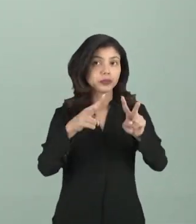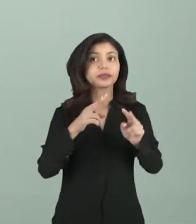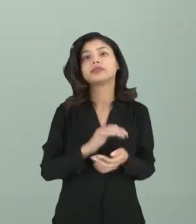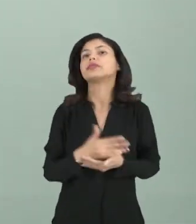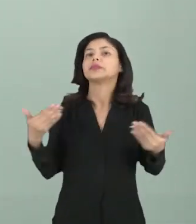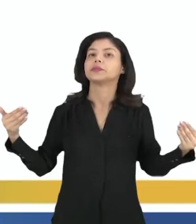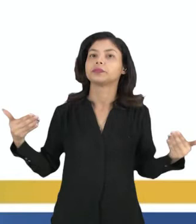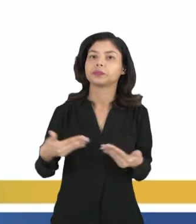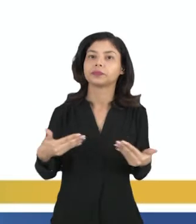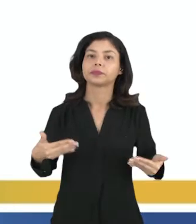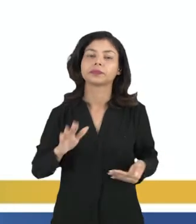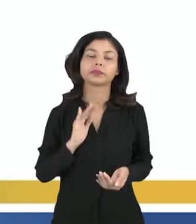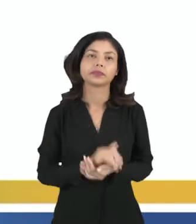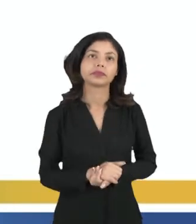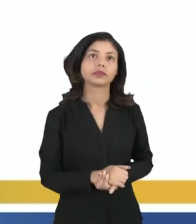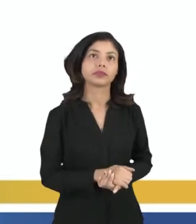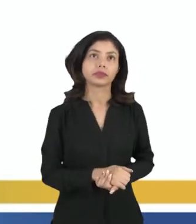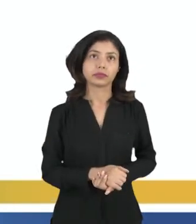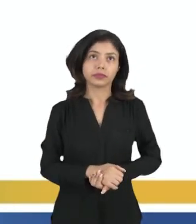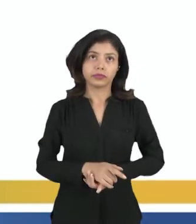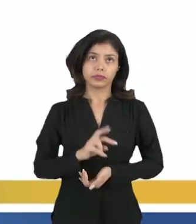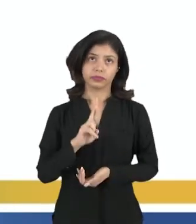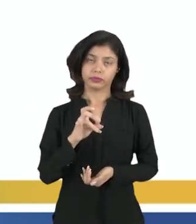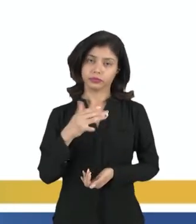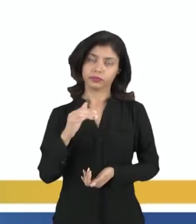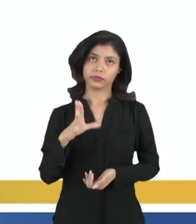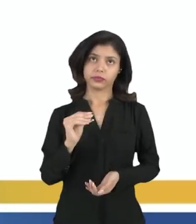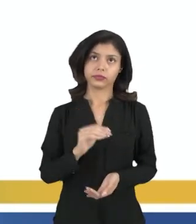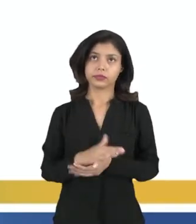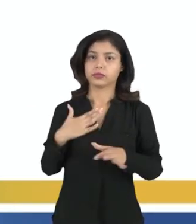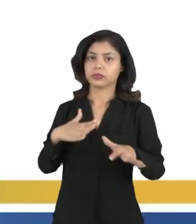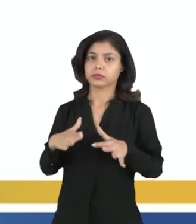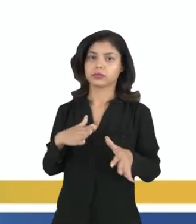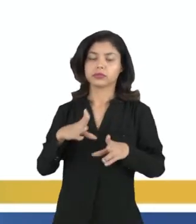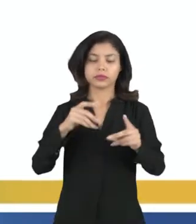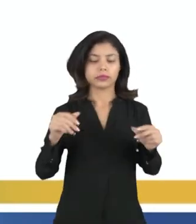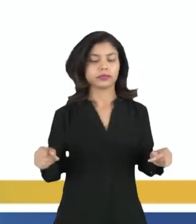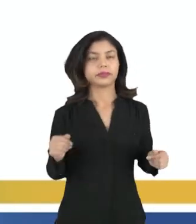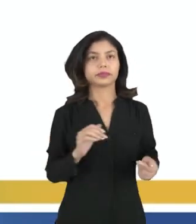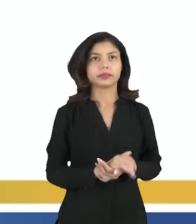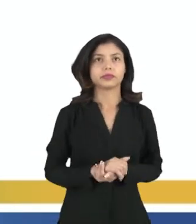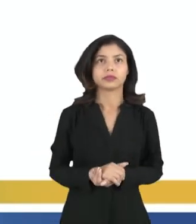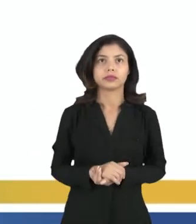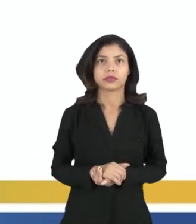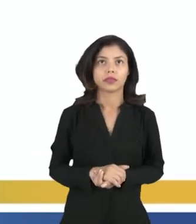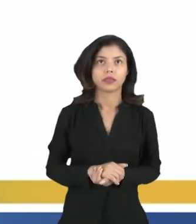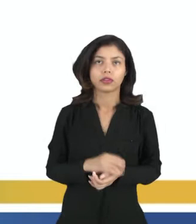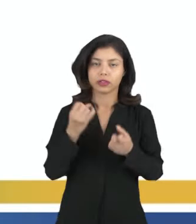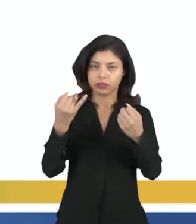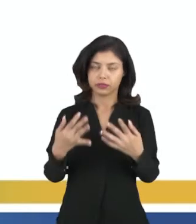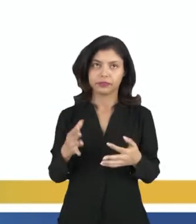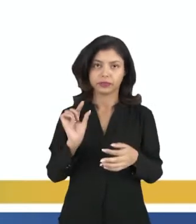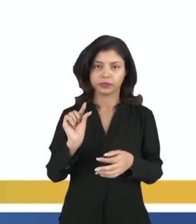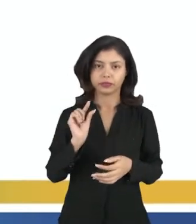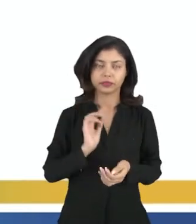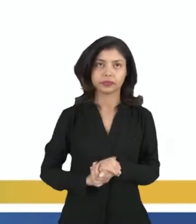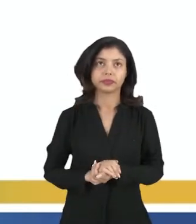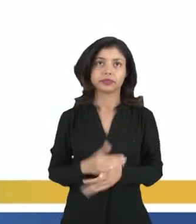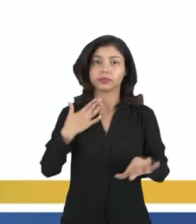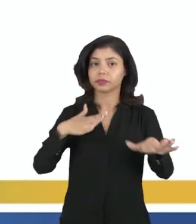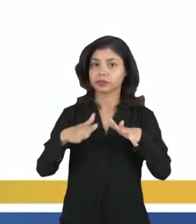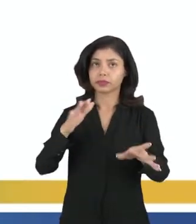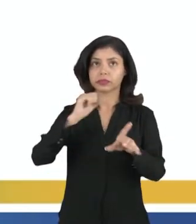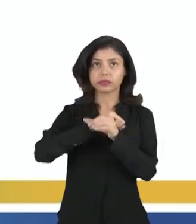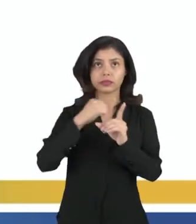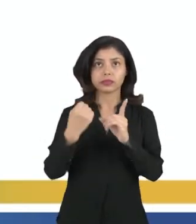visualizar agora as reivindicações dos movimentos pela terra. Vamos apenas consolidar. Então, os